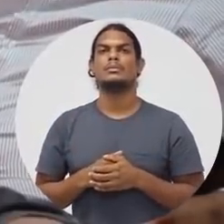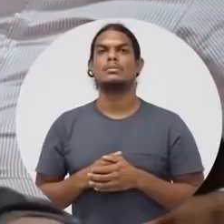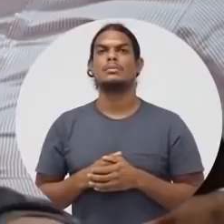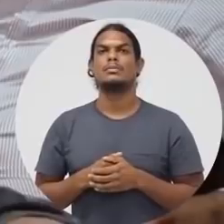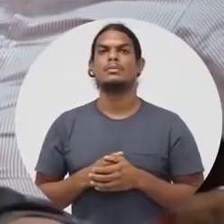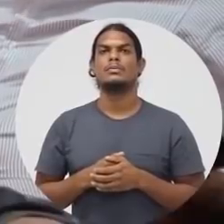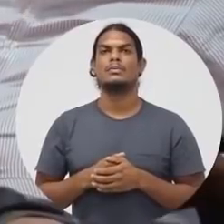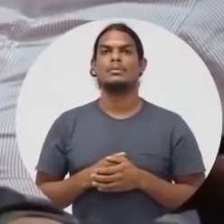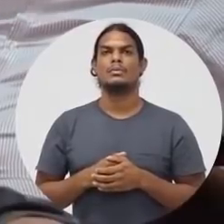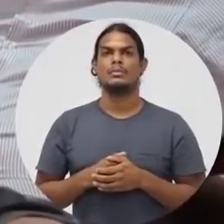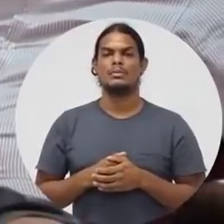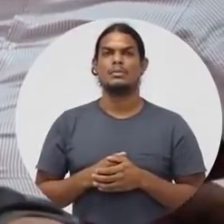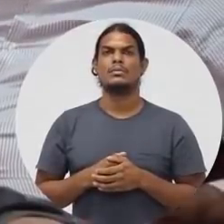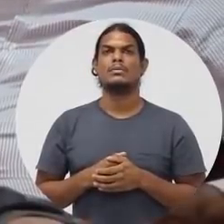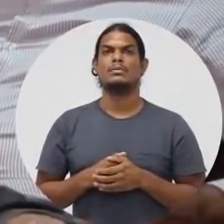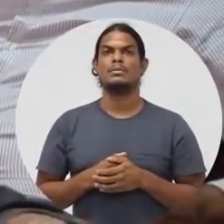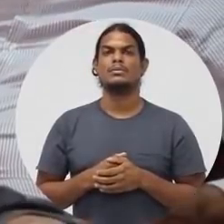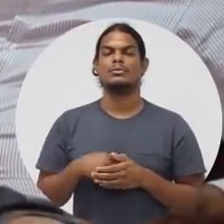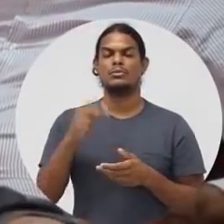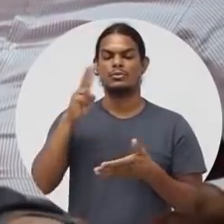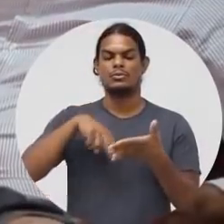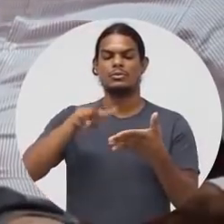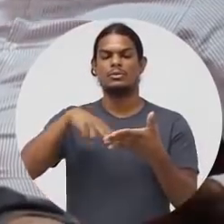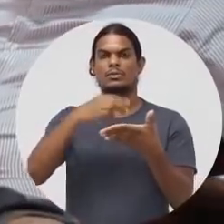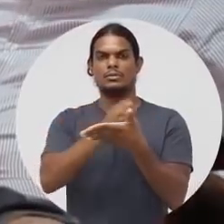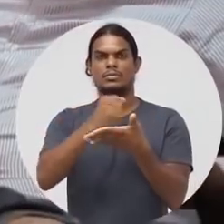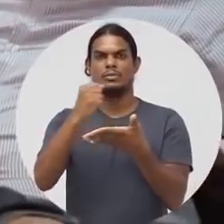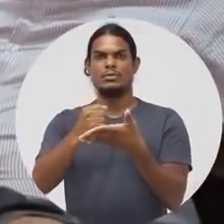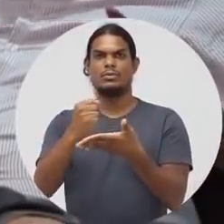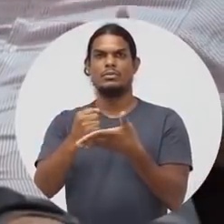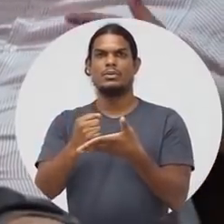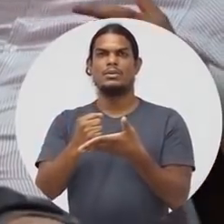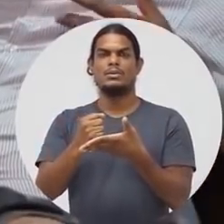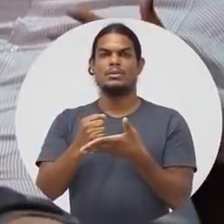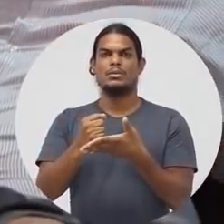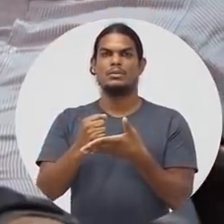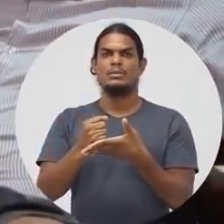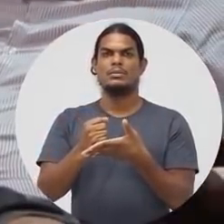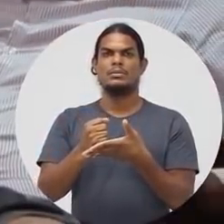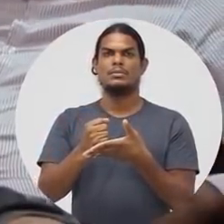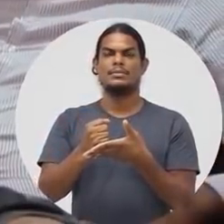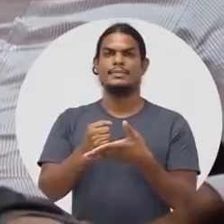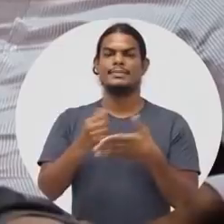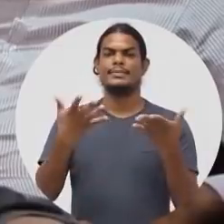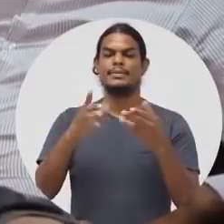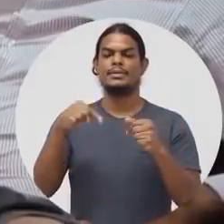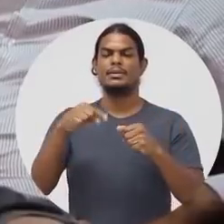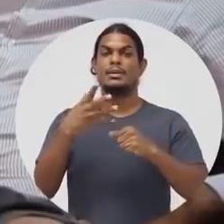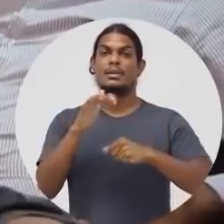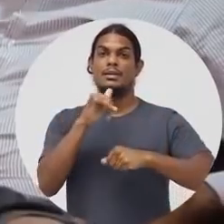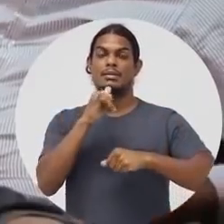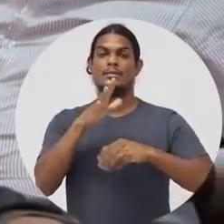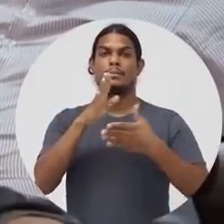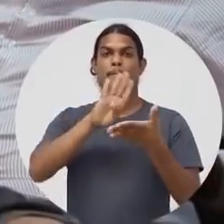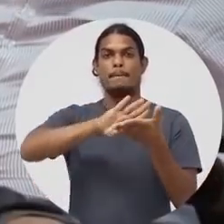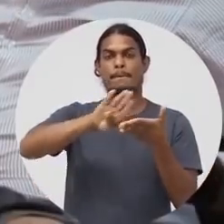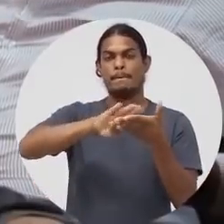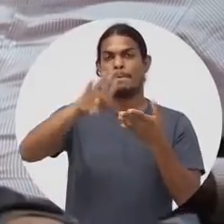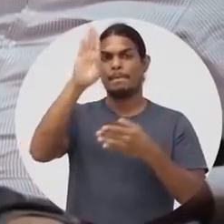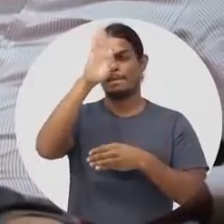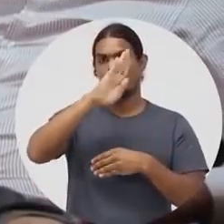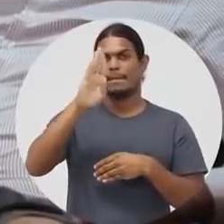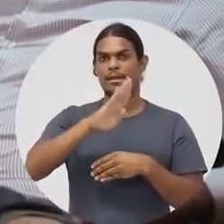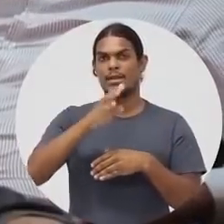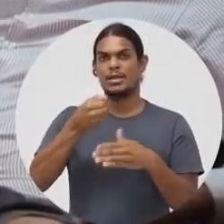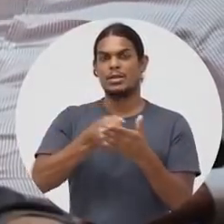liquidados. Quando enviamos a documentação para o banco, ou seja, no nosso caso, o Banco do Brasil, tá? Para